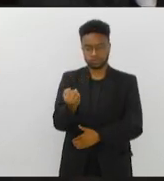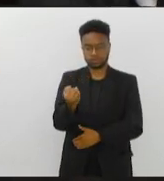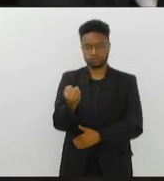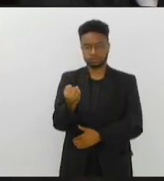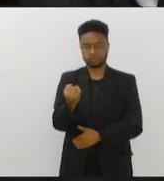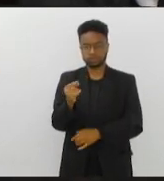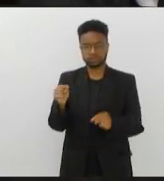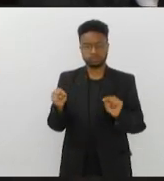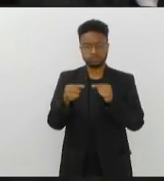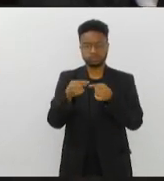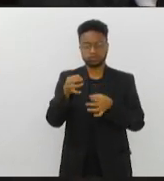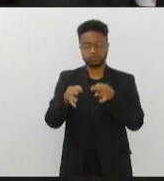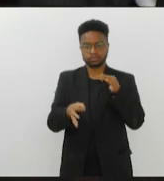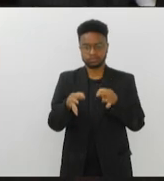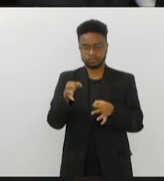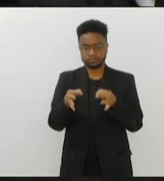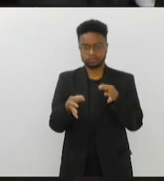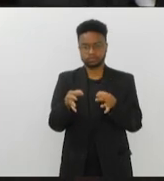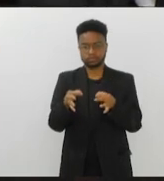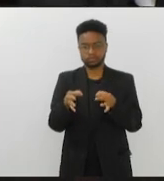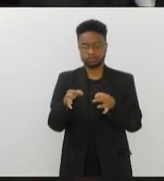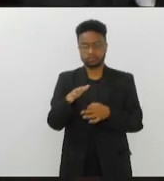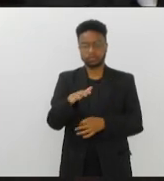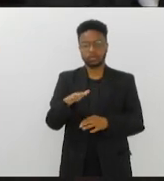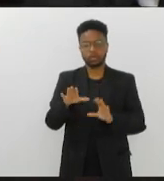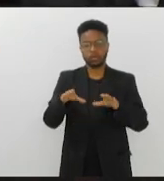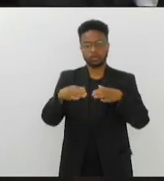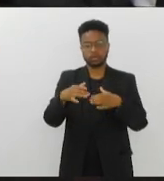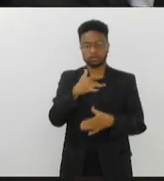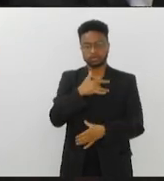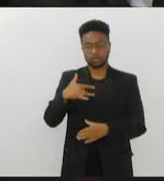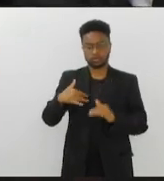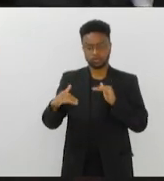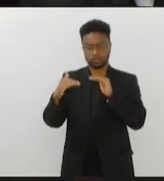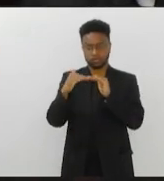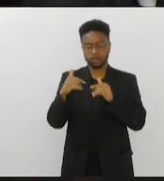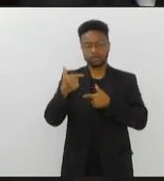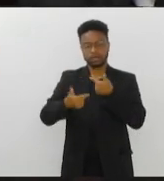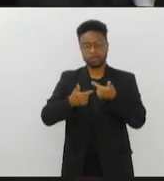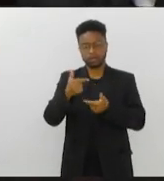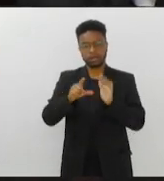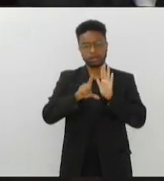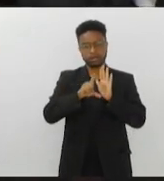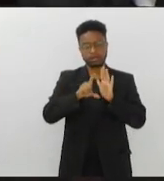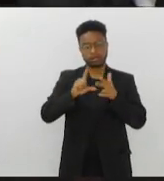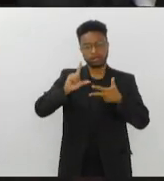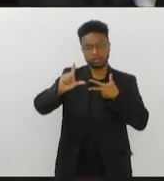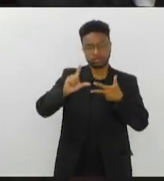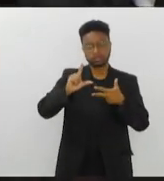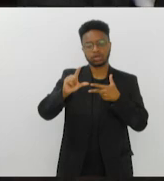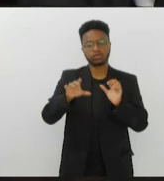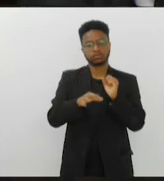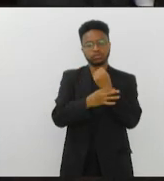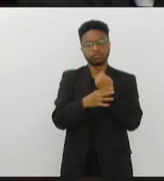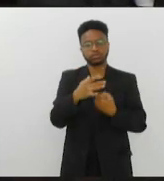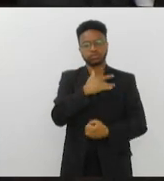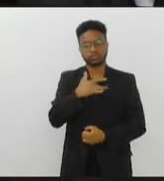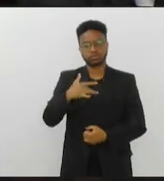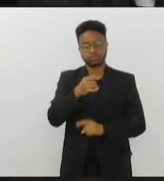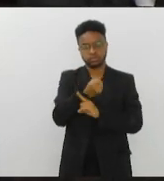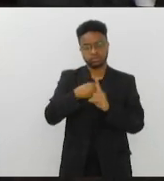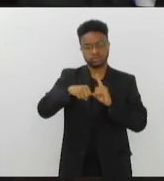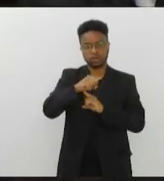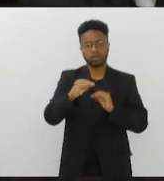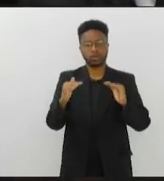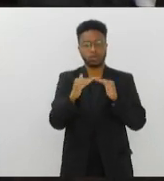pela juridicidade, de Saúde favorável, Trabalho, Legislação Social, Seguridade Social favorável,